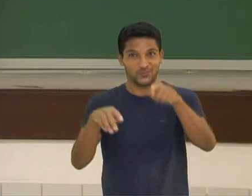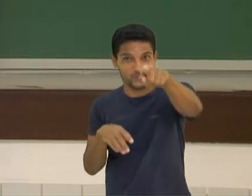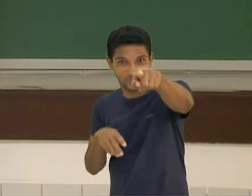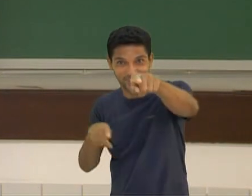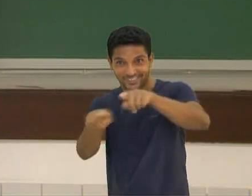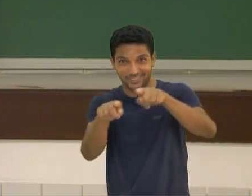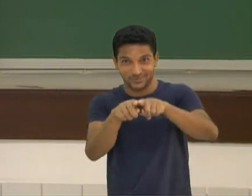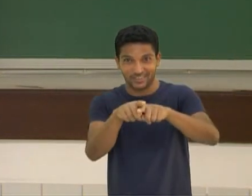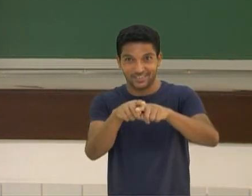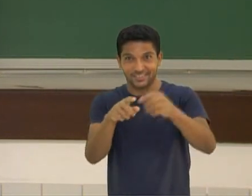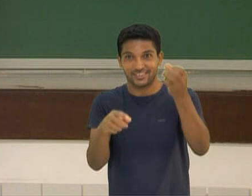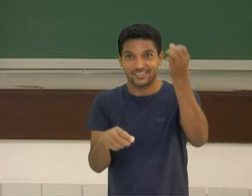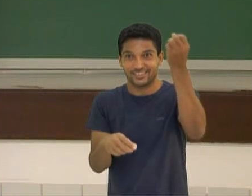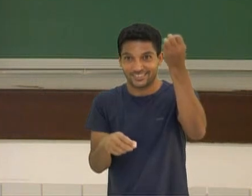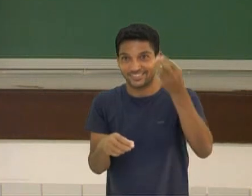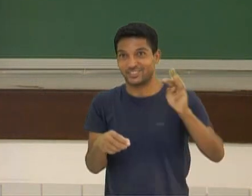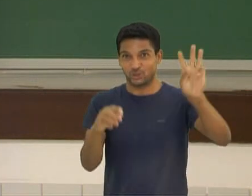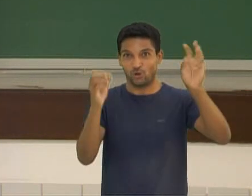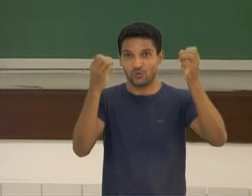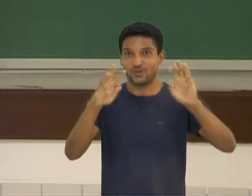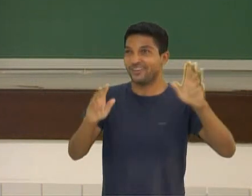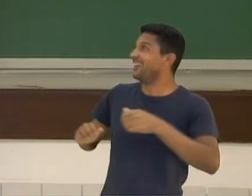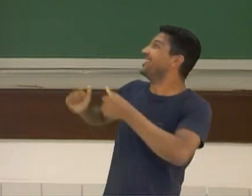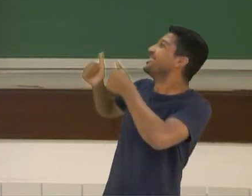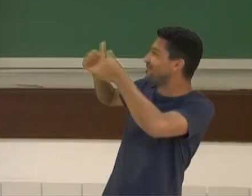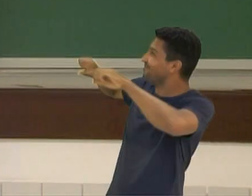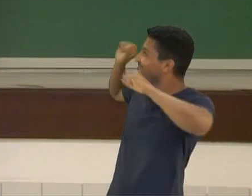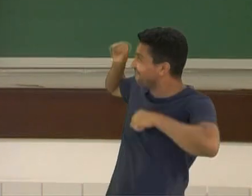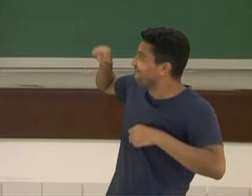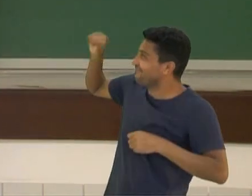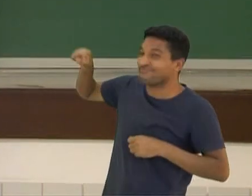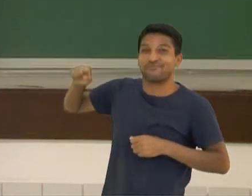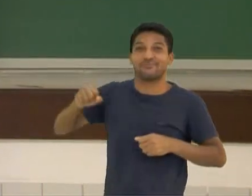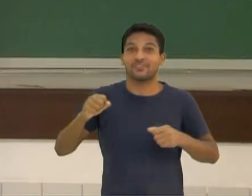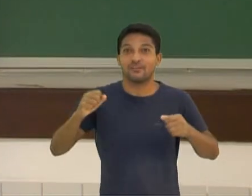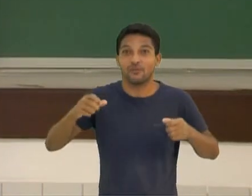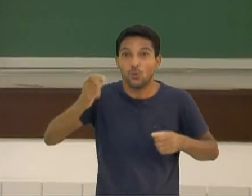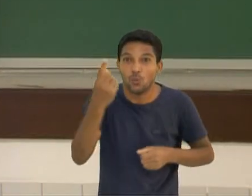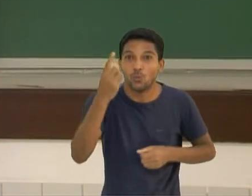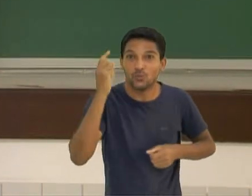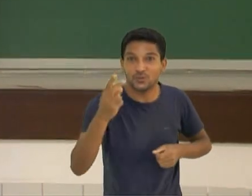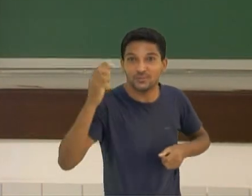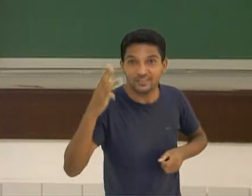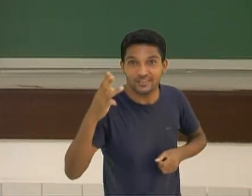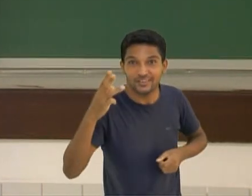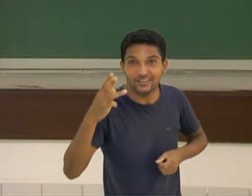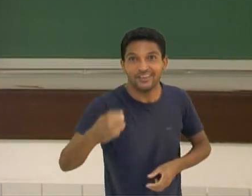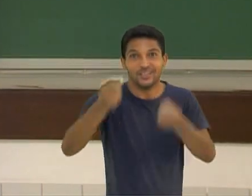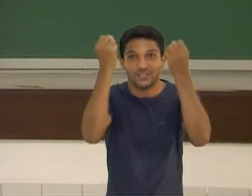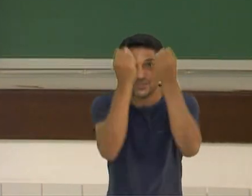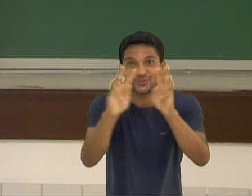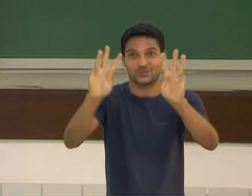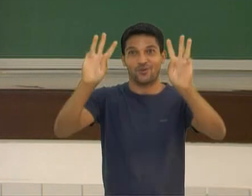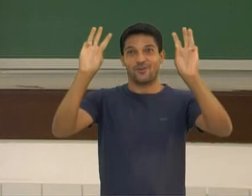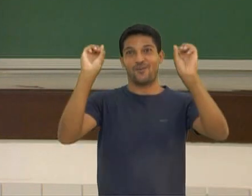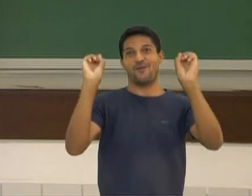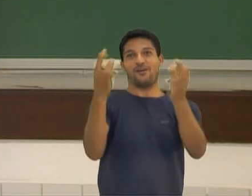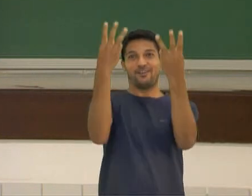aí da sua casa. Todo mundo tá preparado aí, Isaías? Vamos que vamos então. 1, 2, 3 e